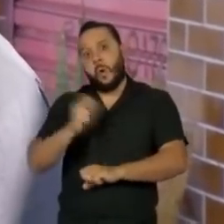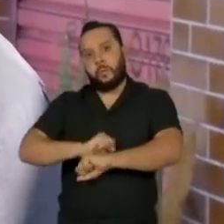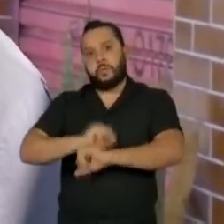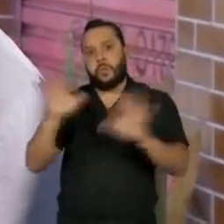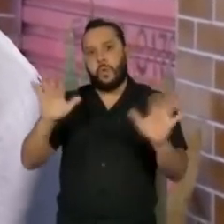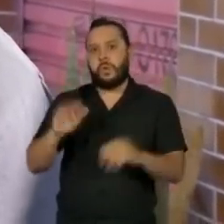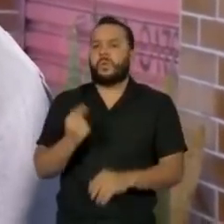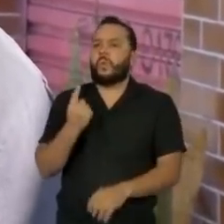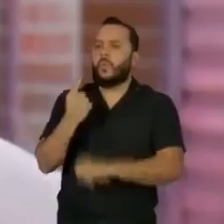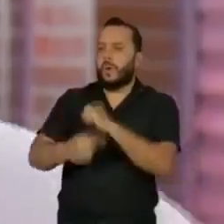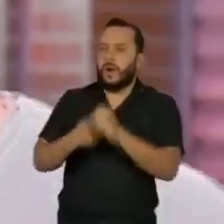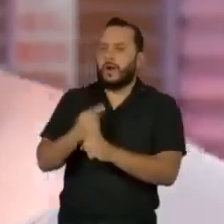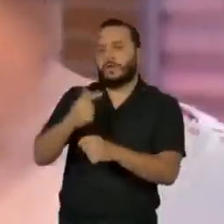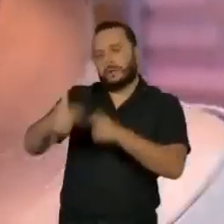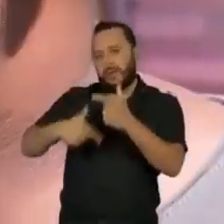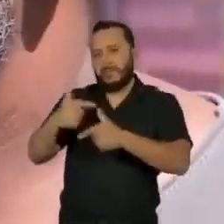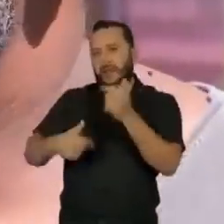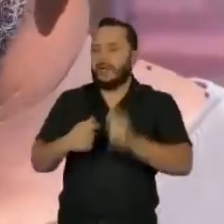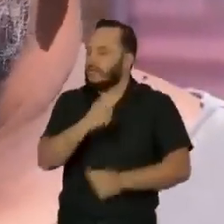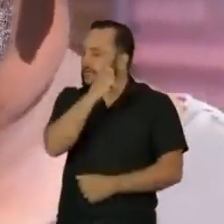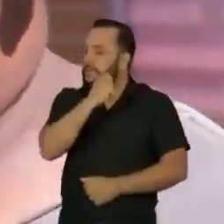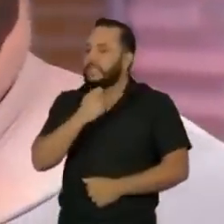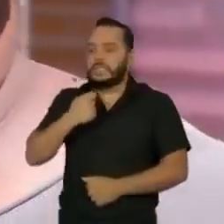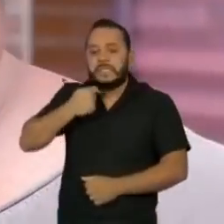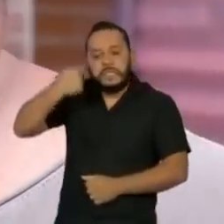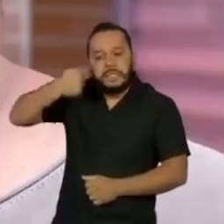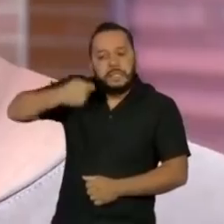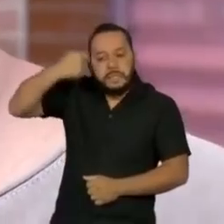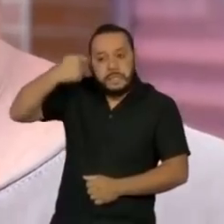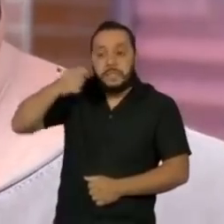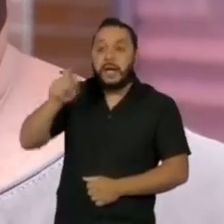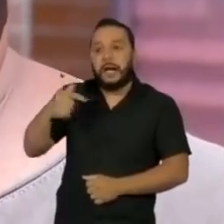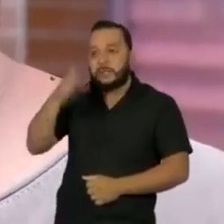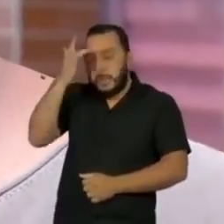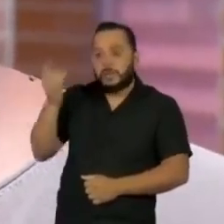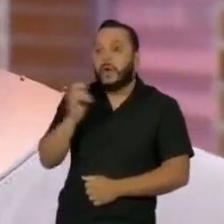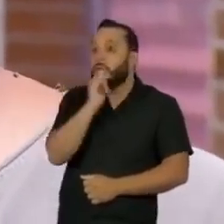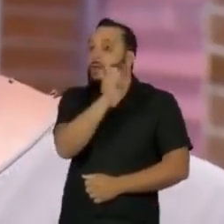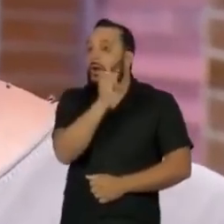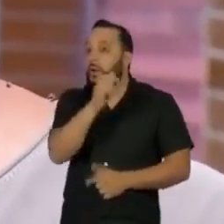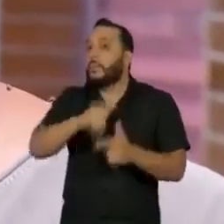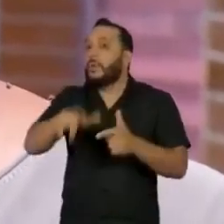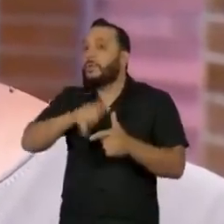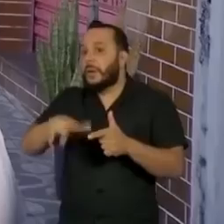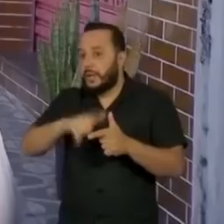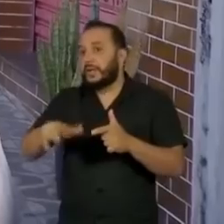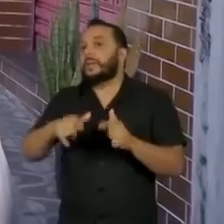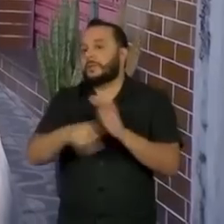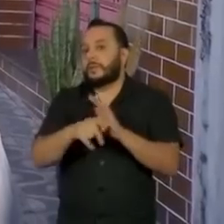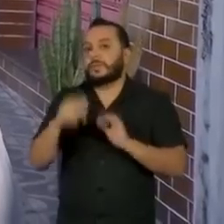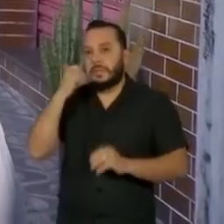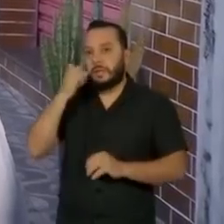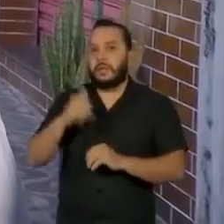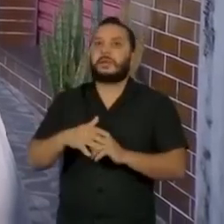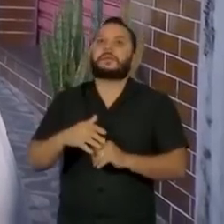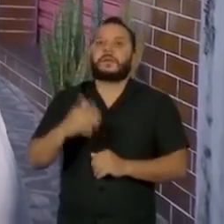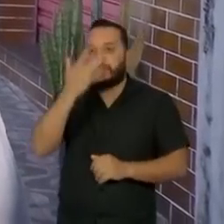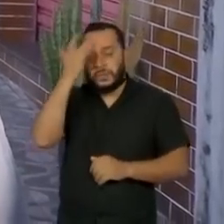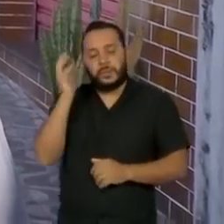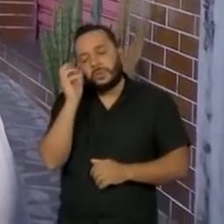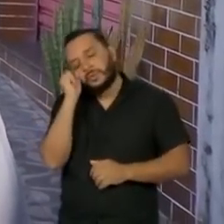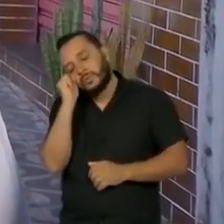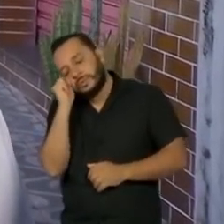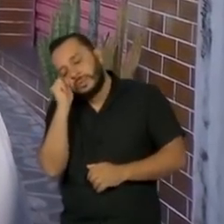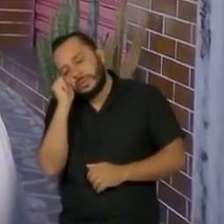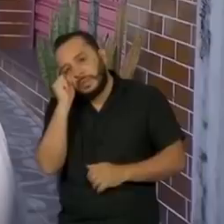ano trabalhando como barbeiro, Renato já ouviu algumas histórias de clientes sobre problemas com o celular. O rapaz estava dormindo e aí